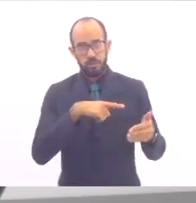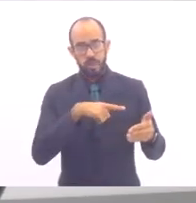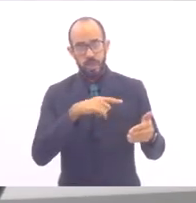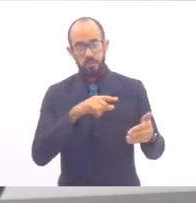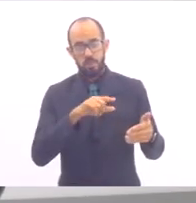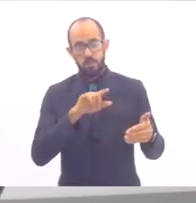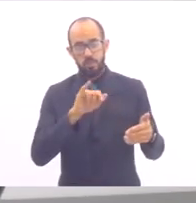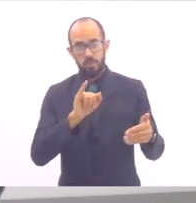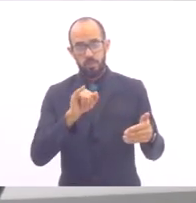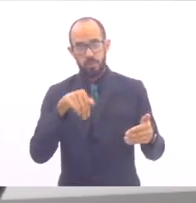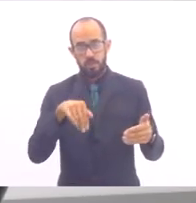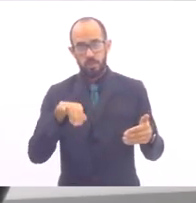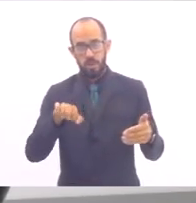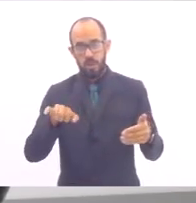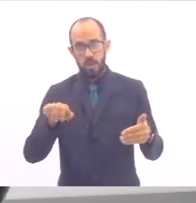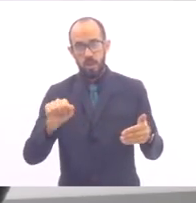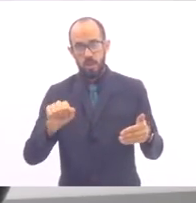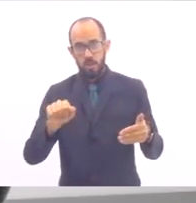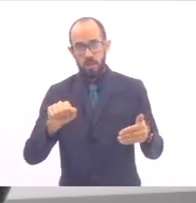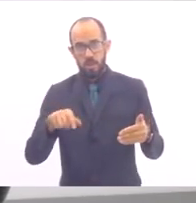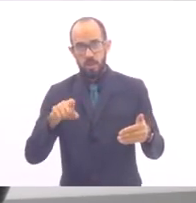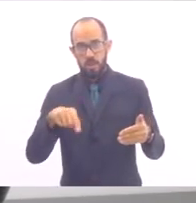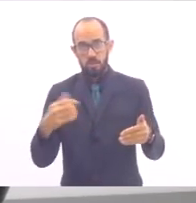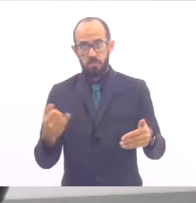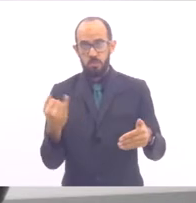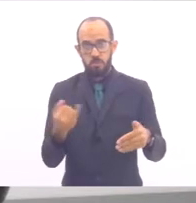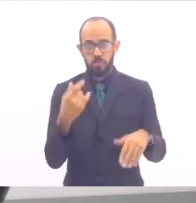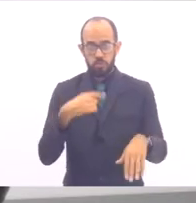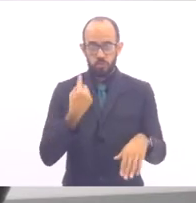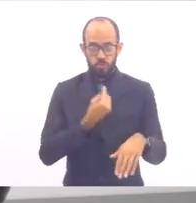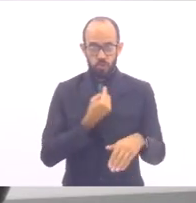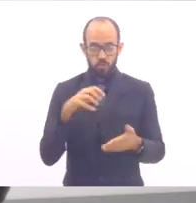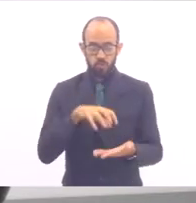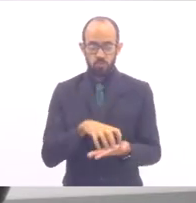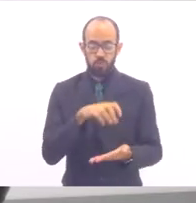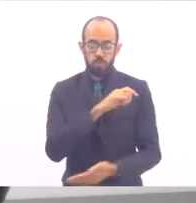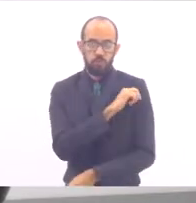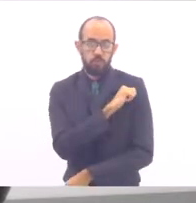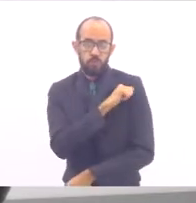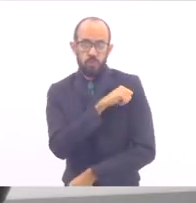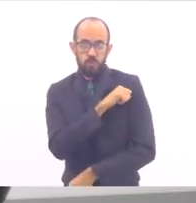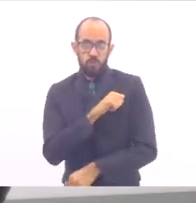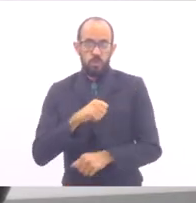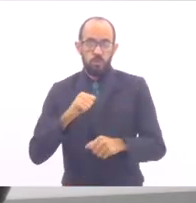importante que se diga que nós, enquanto órgãos de fiscalização, também só podemos atuar